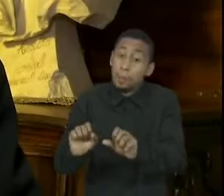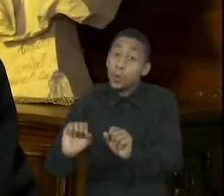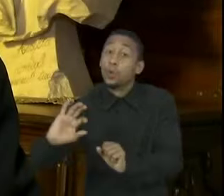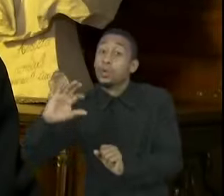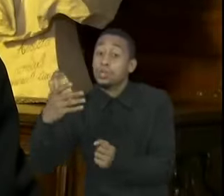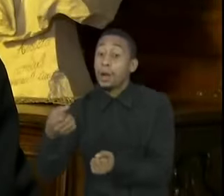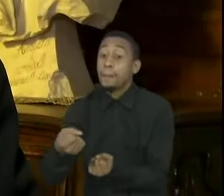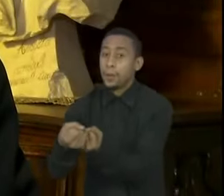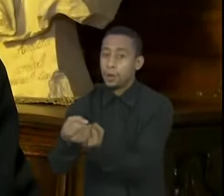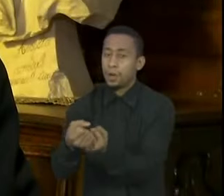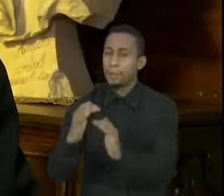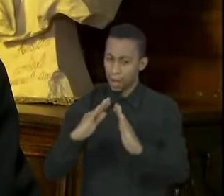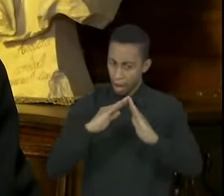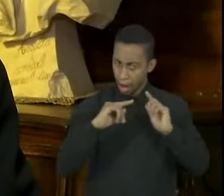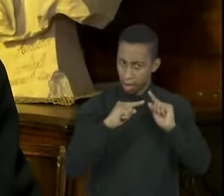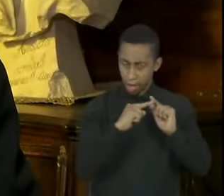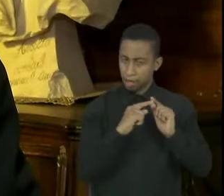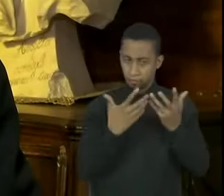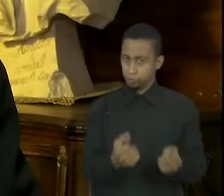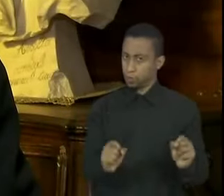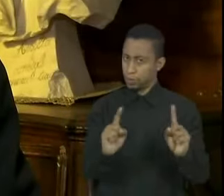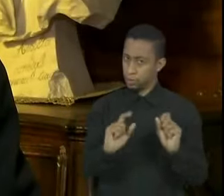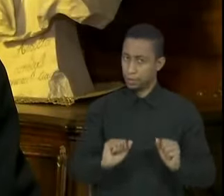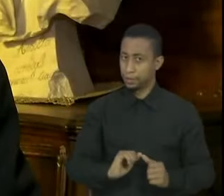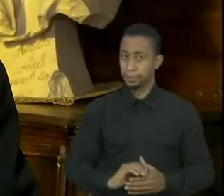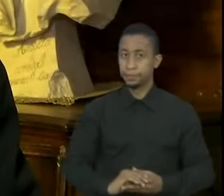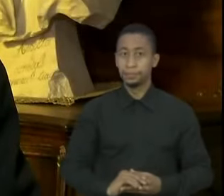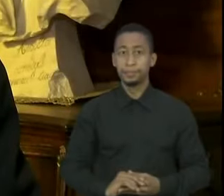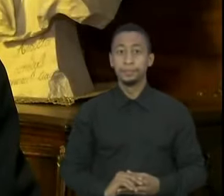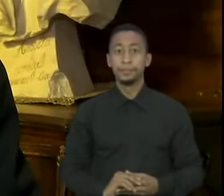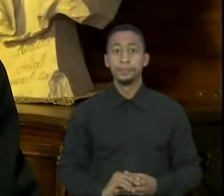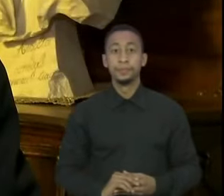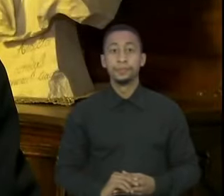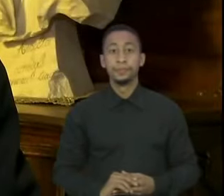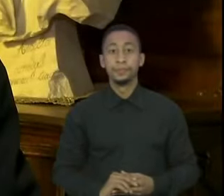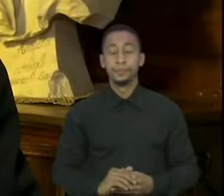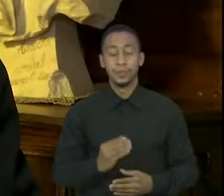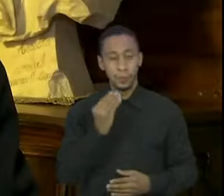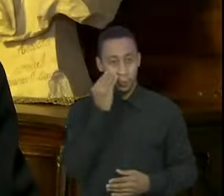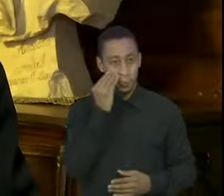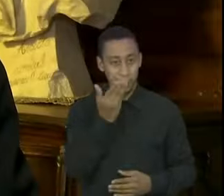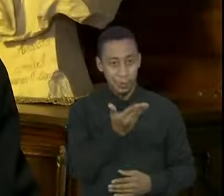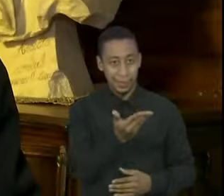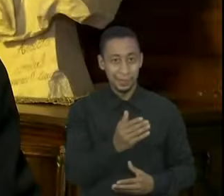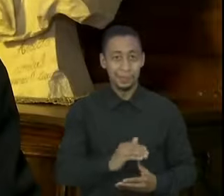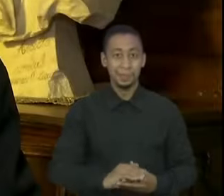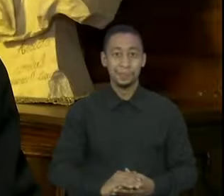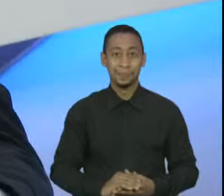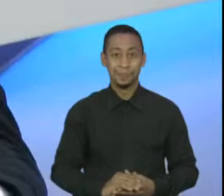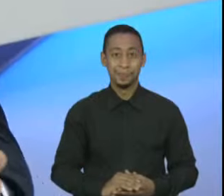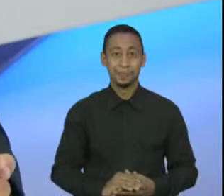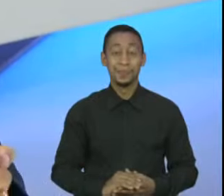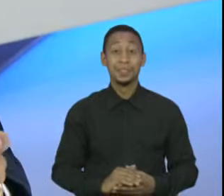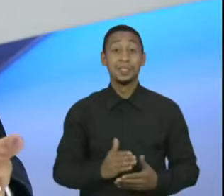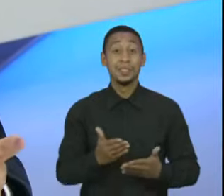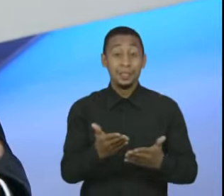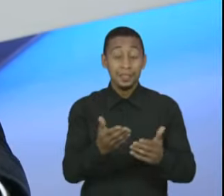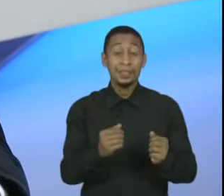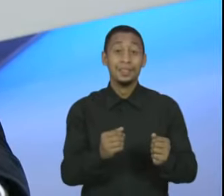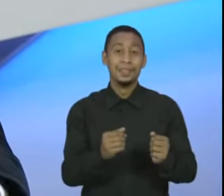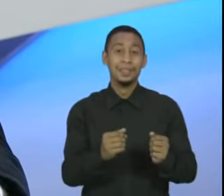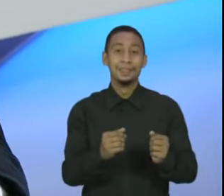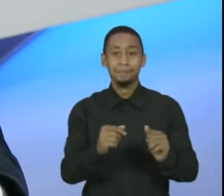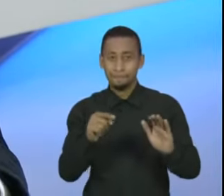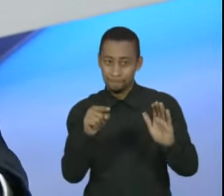certamente não está desse lado Joice de Dom odilo ao mesmo tempo a gente